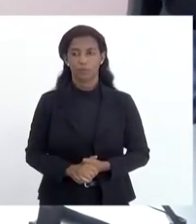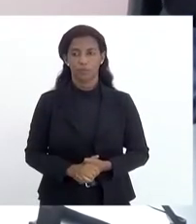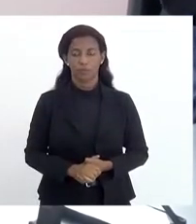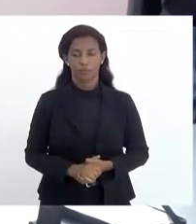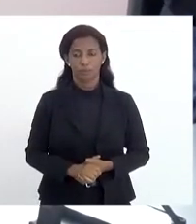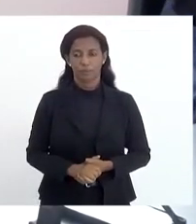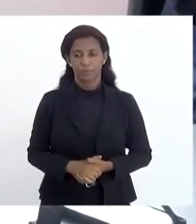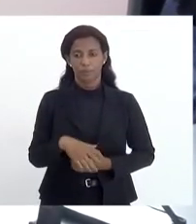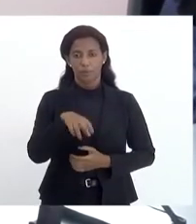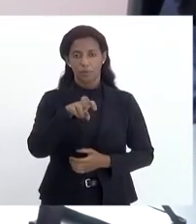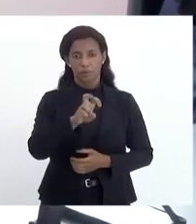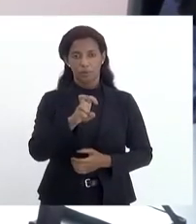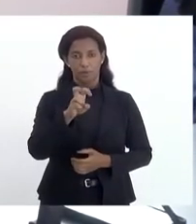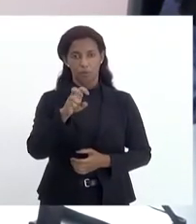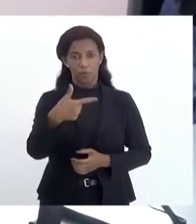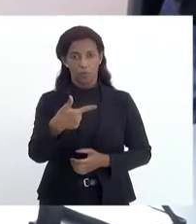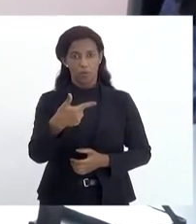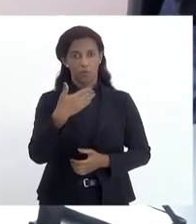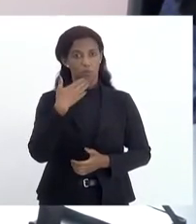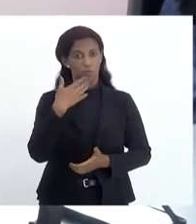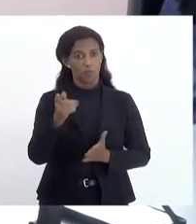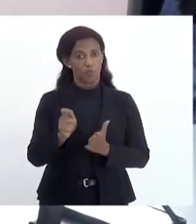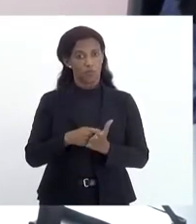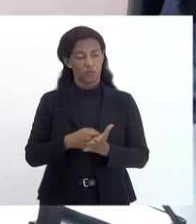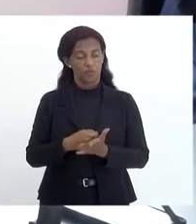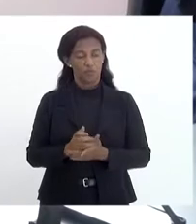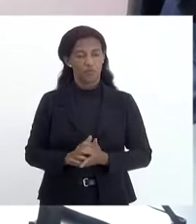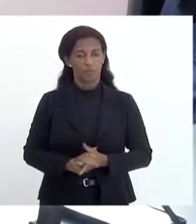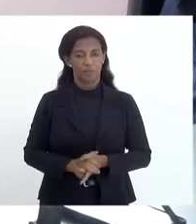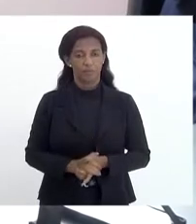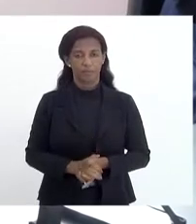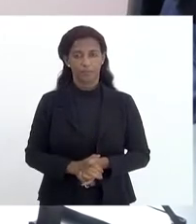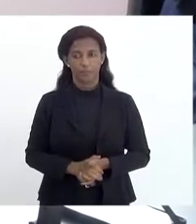O 52, pedido de vista, presidente.